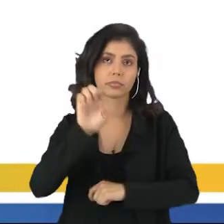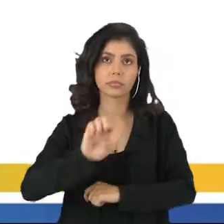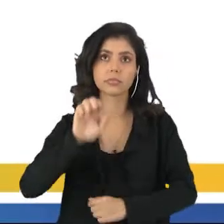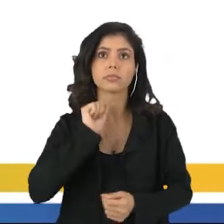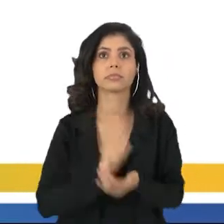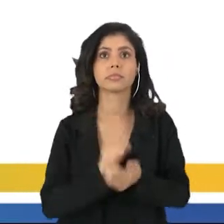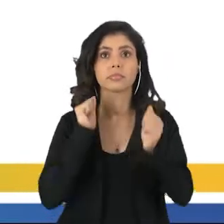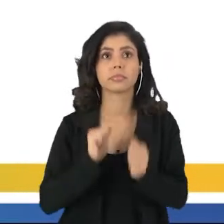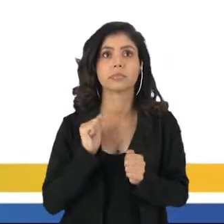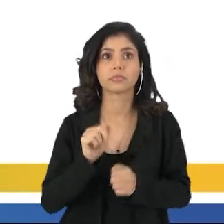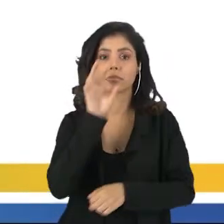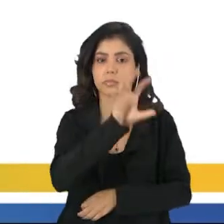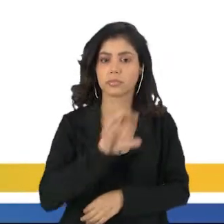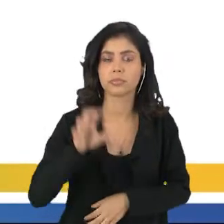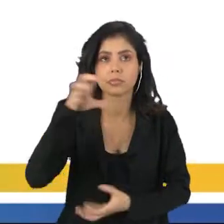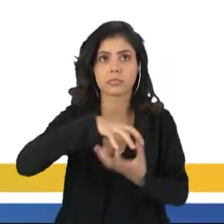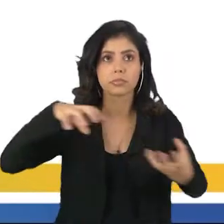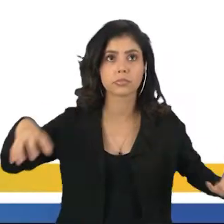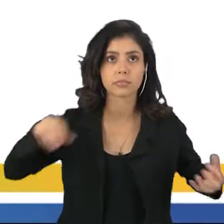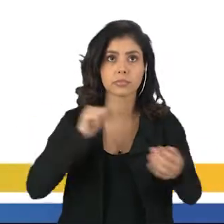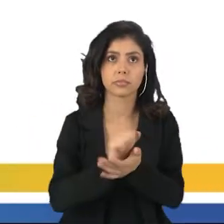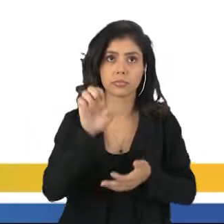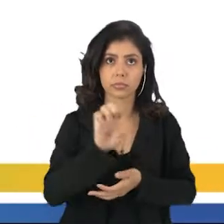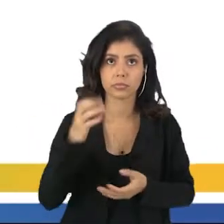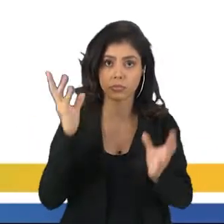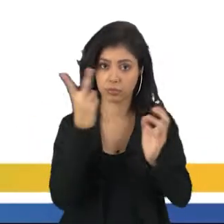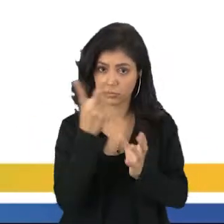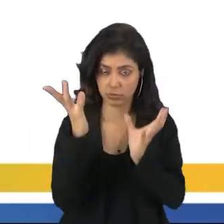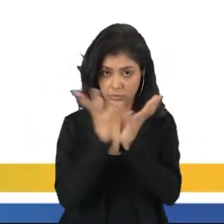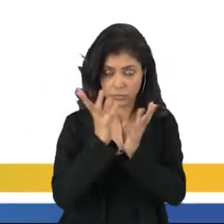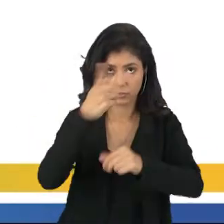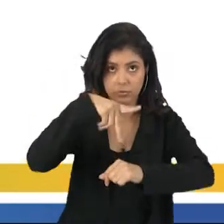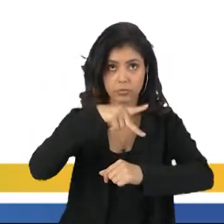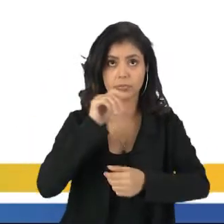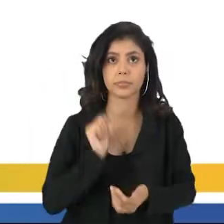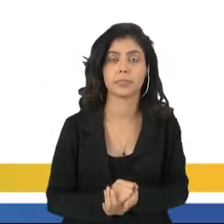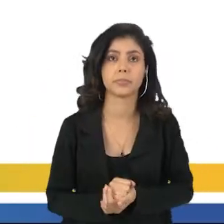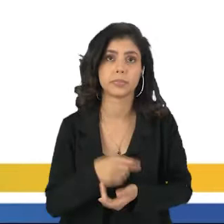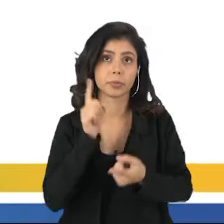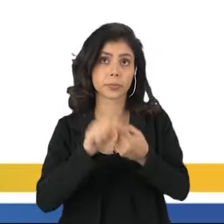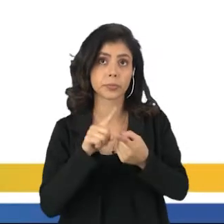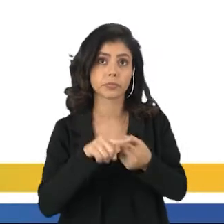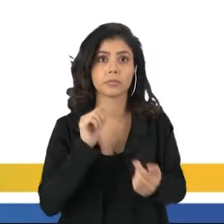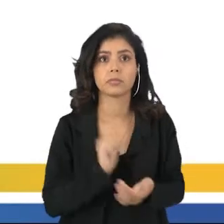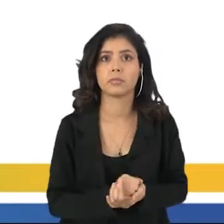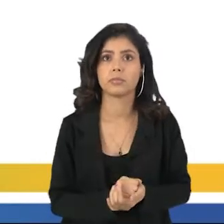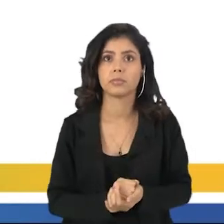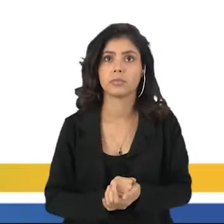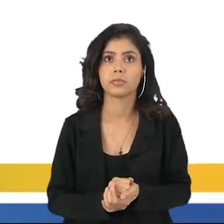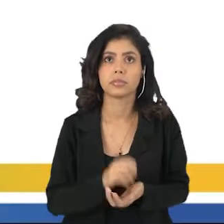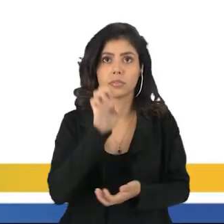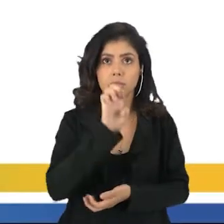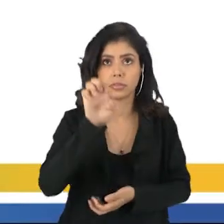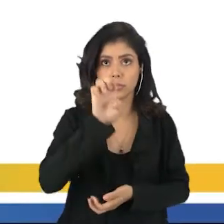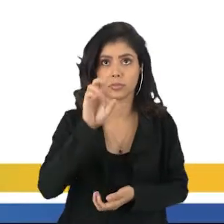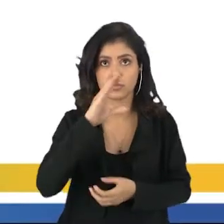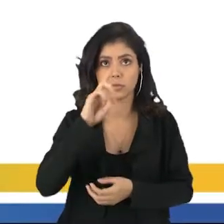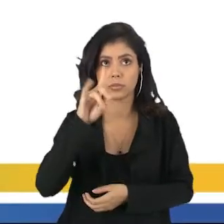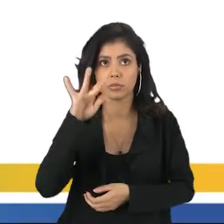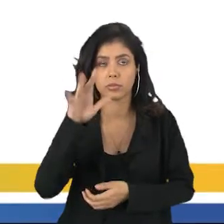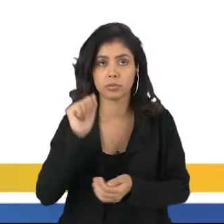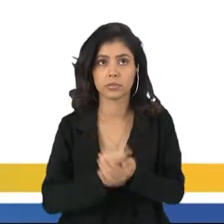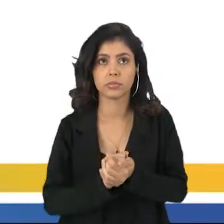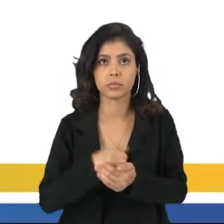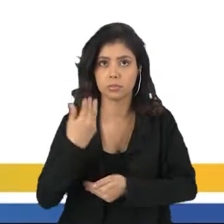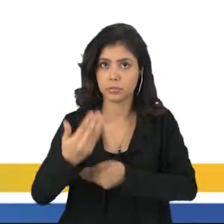Europa, podemos regionalizar o continente europeu em dois grupos de países, um deles denominado Europa Ocidental